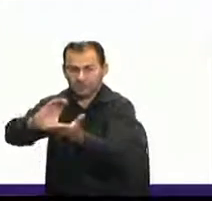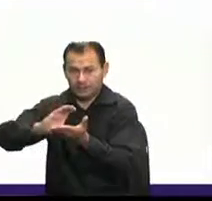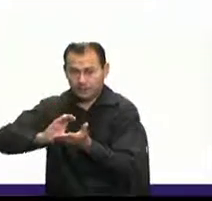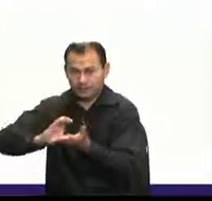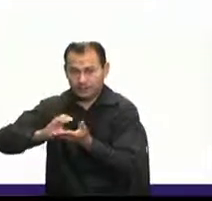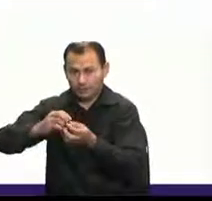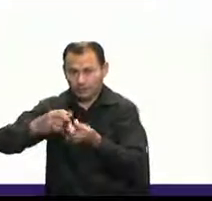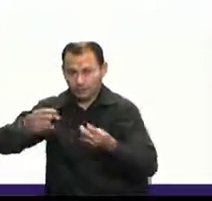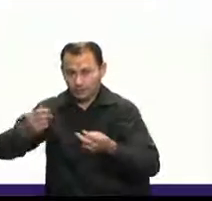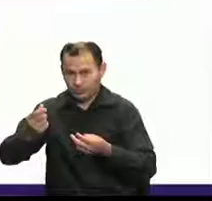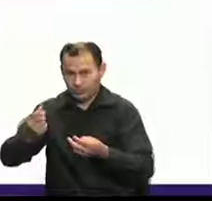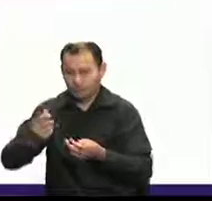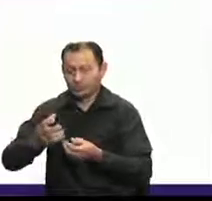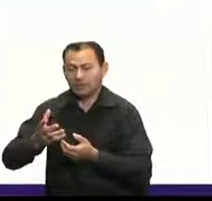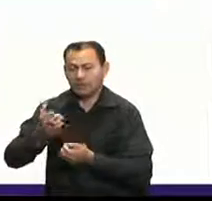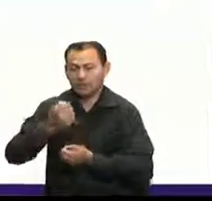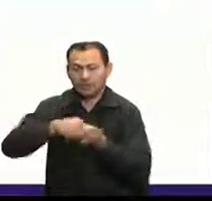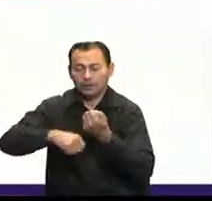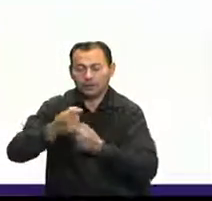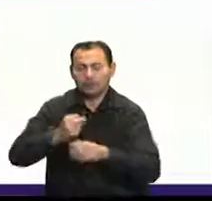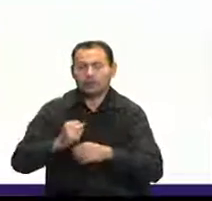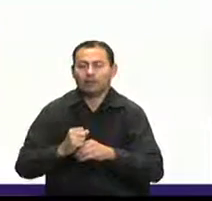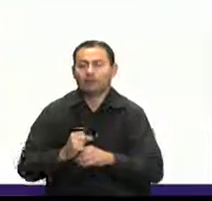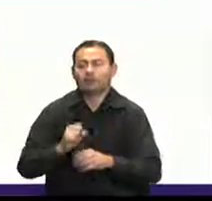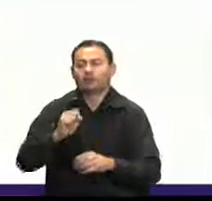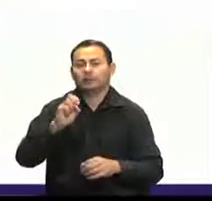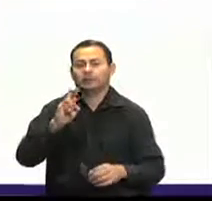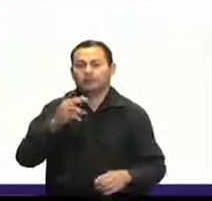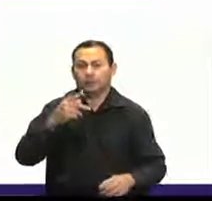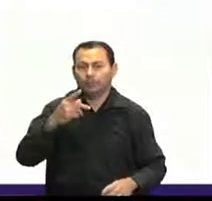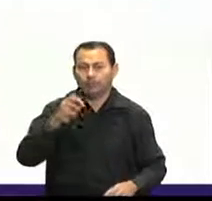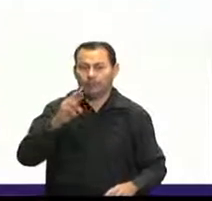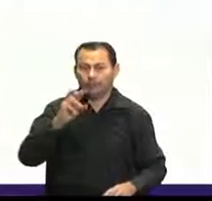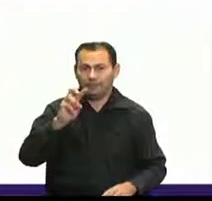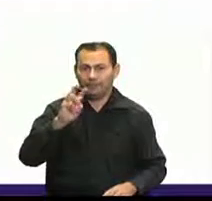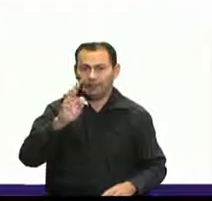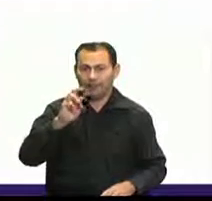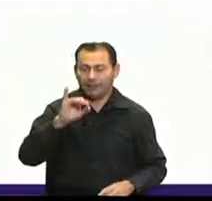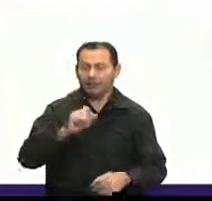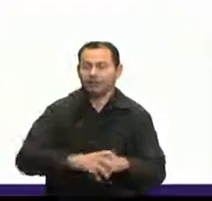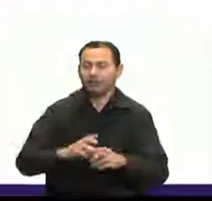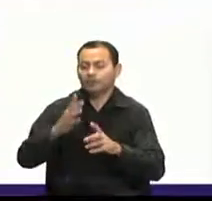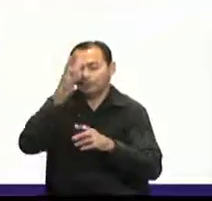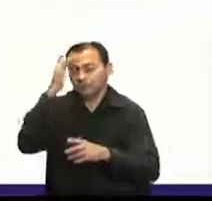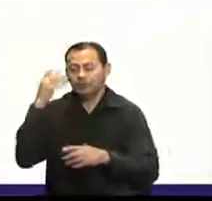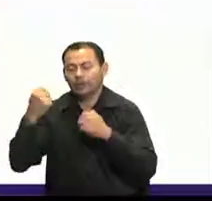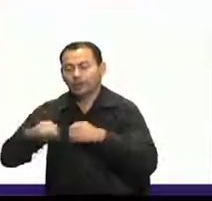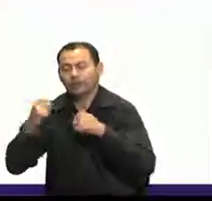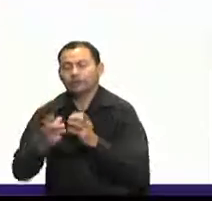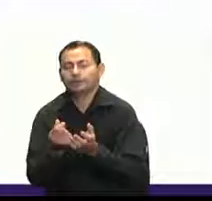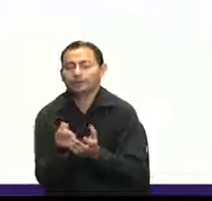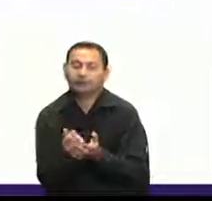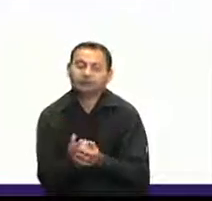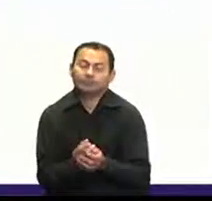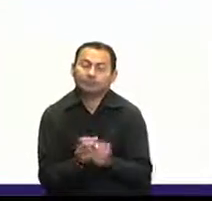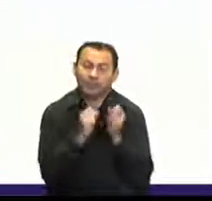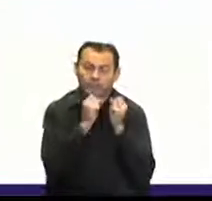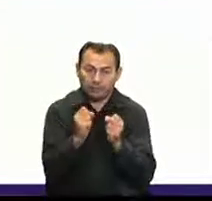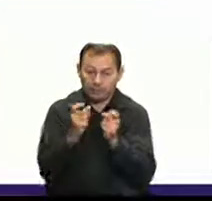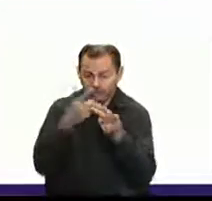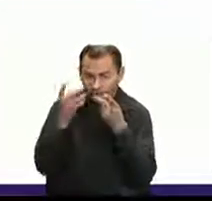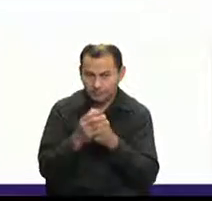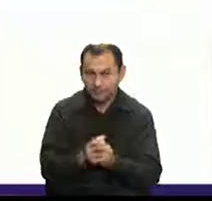dos agentes econômicos superavitários para os agentes deficitários sim podemos